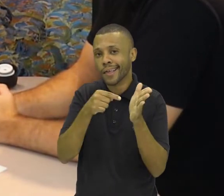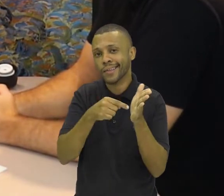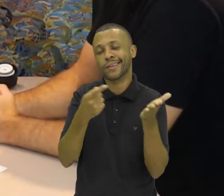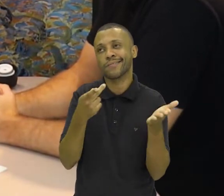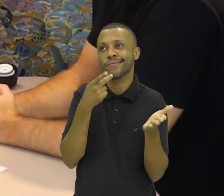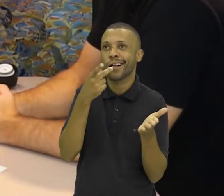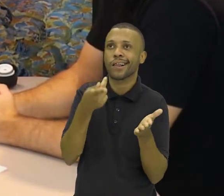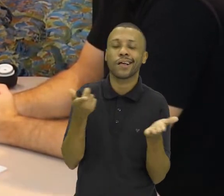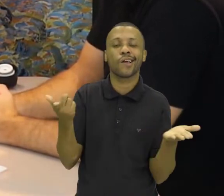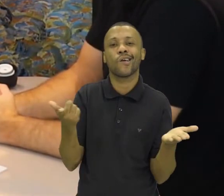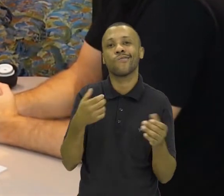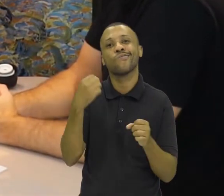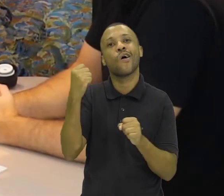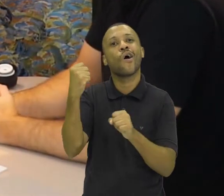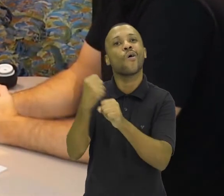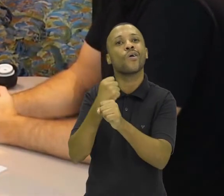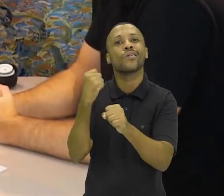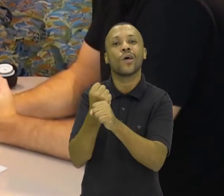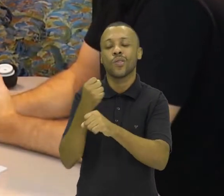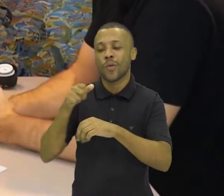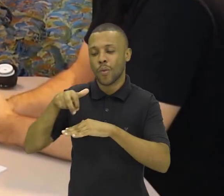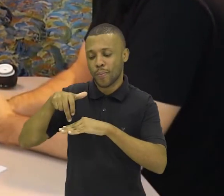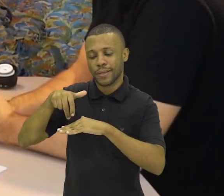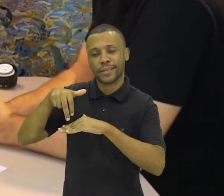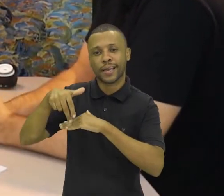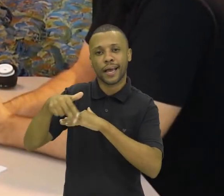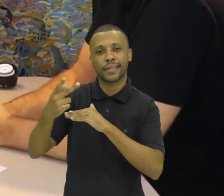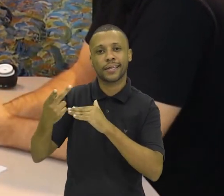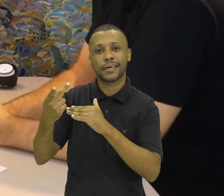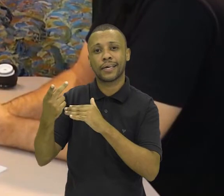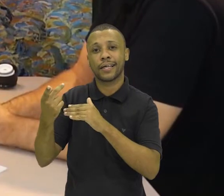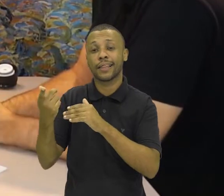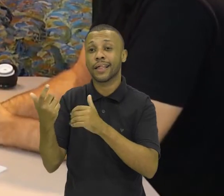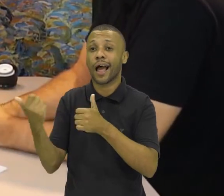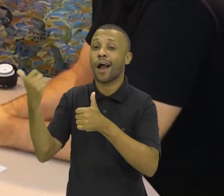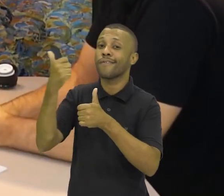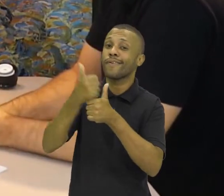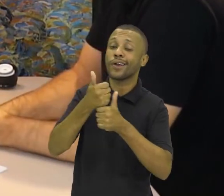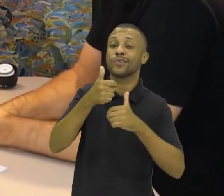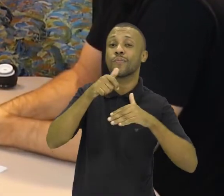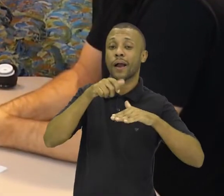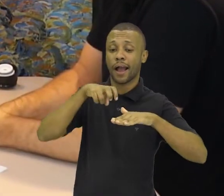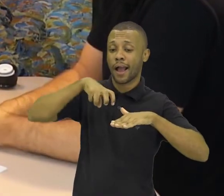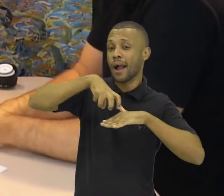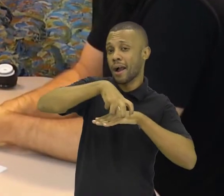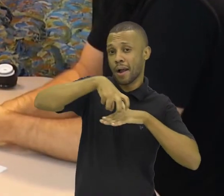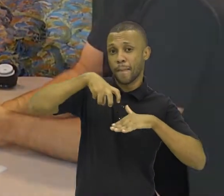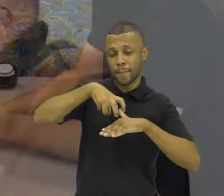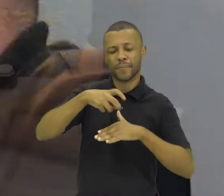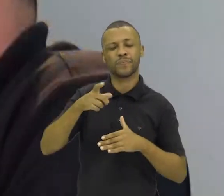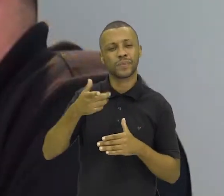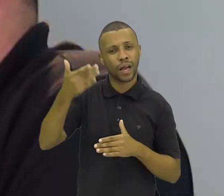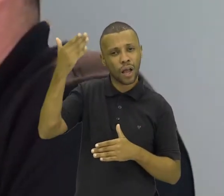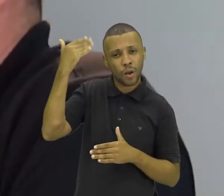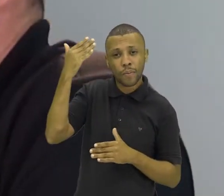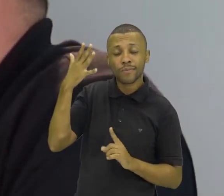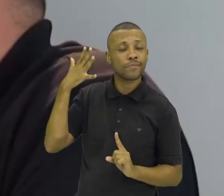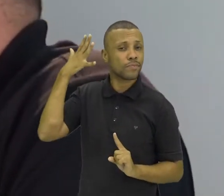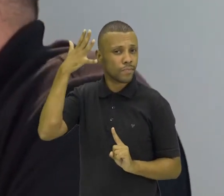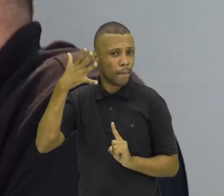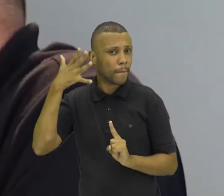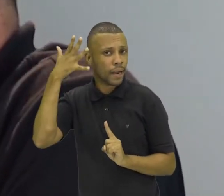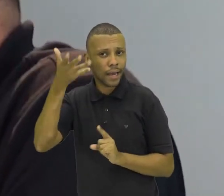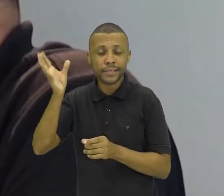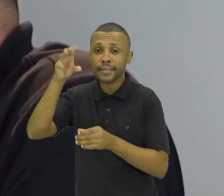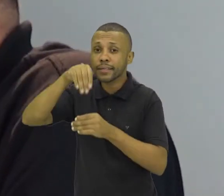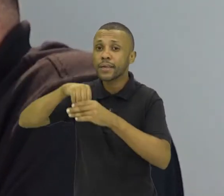é essa cagada aqui, né? Vou fazer uma escada de um lado, uma rampa do outro. Eu costumo muito, né? Seja palestra da